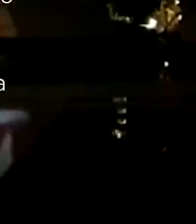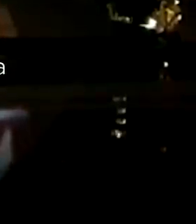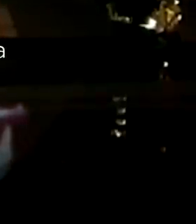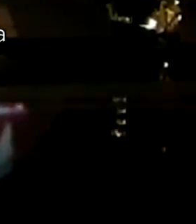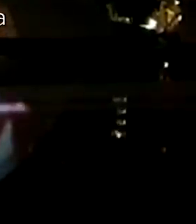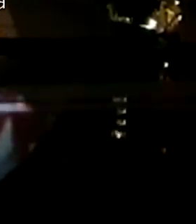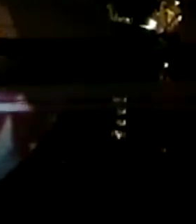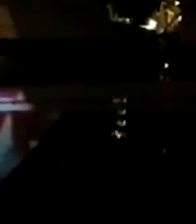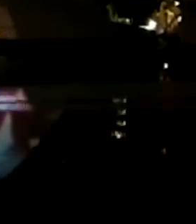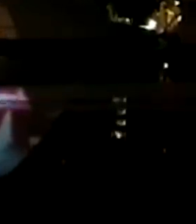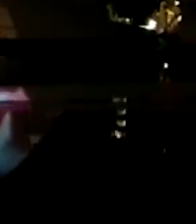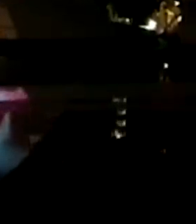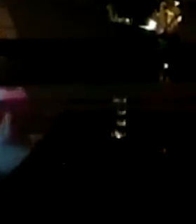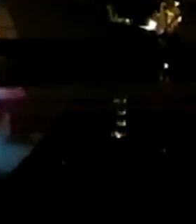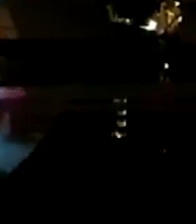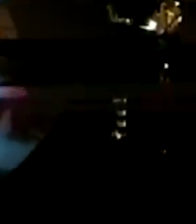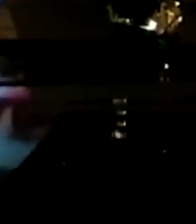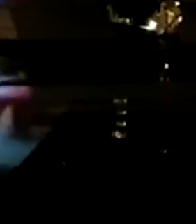tchau.